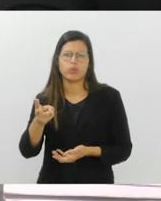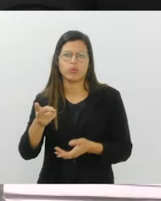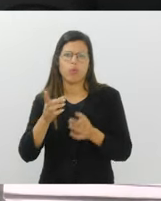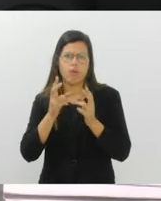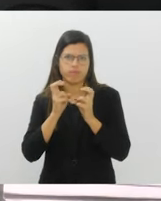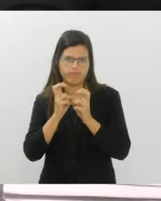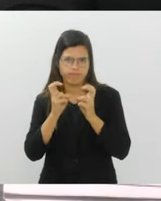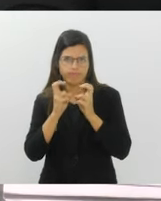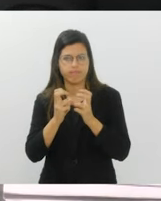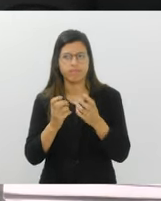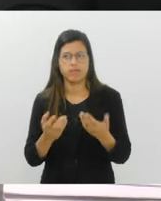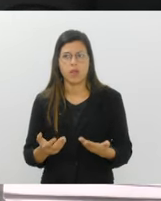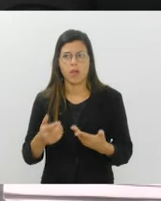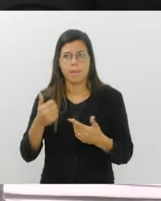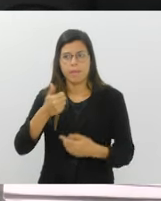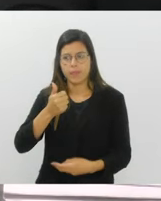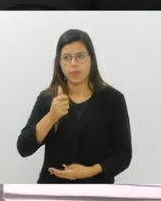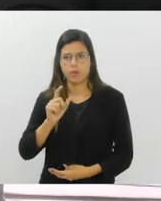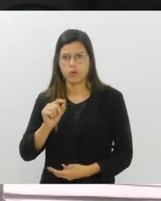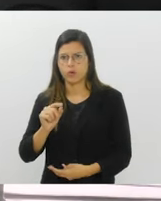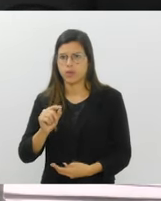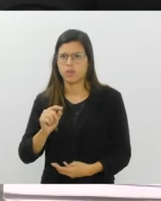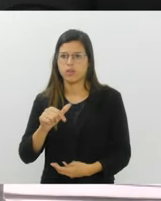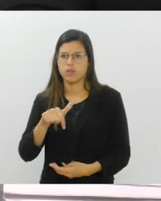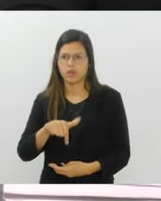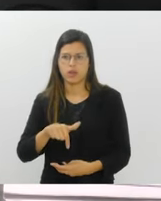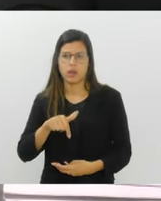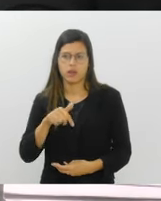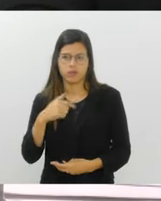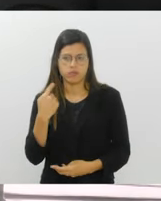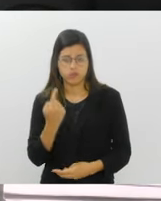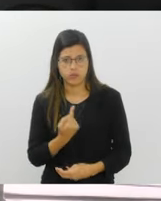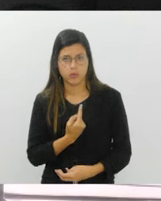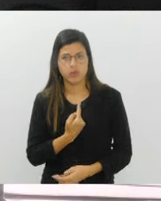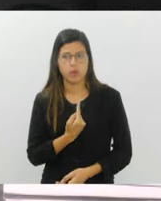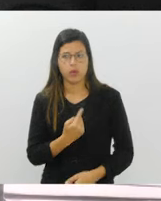tão essencial. A primeira delas foi que a agência também aplicou